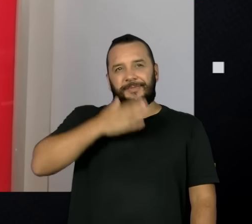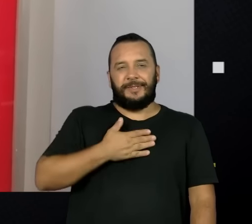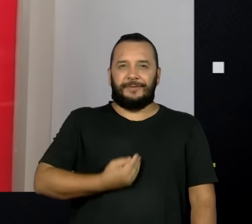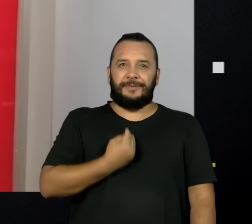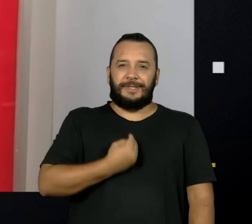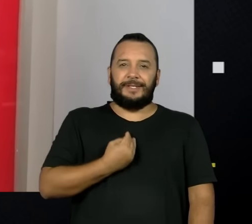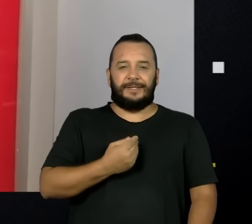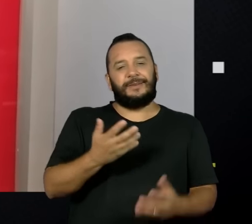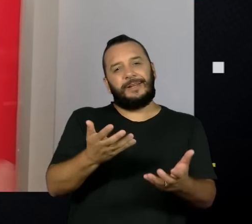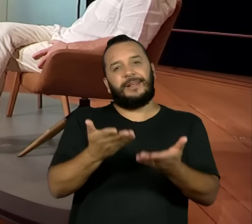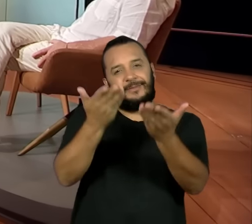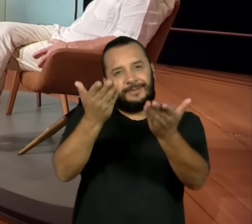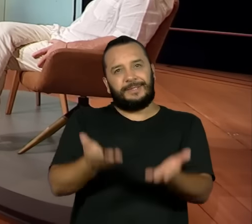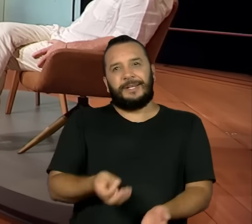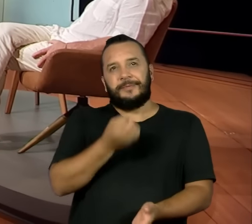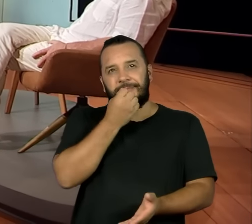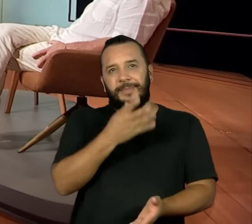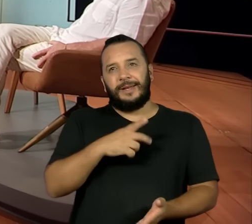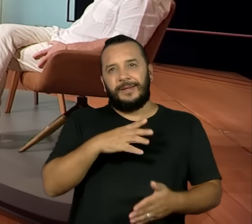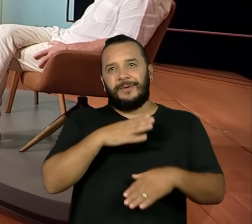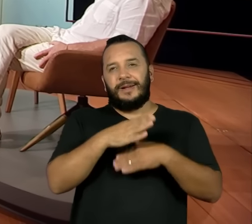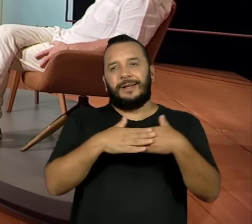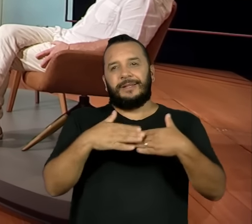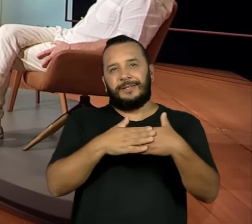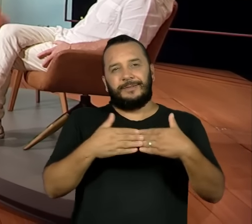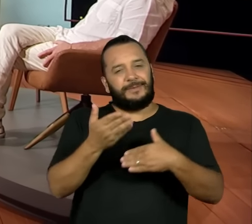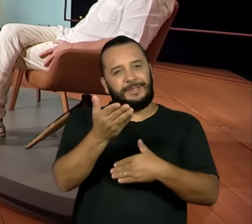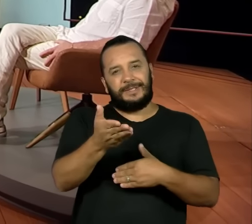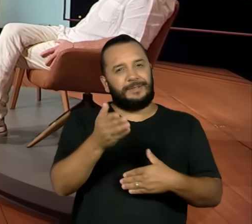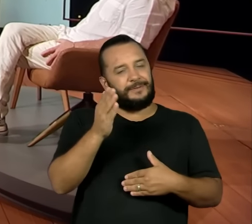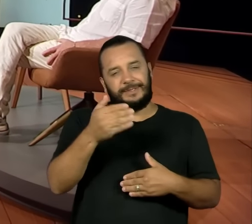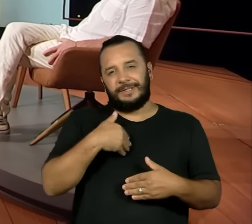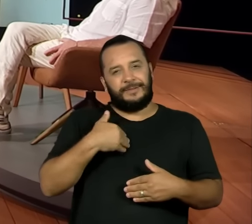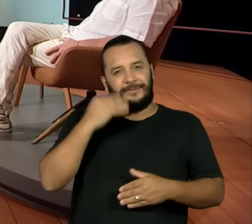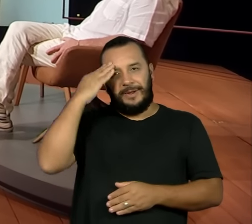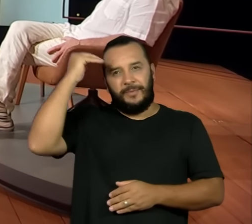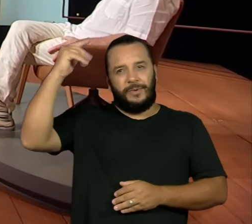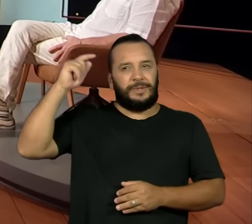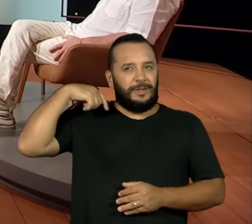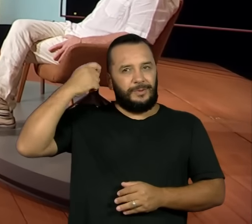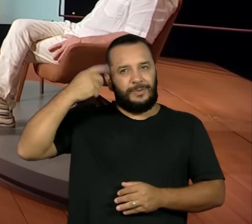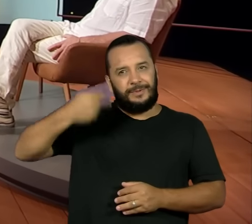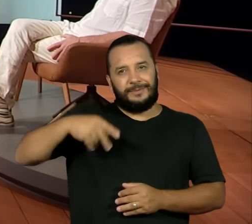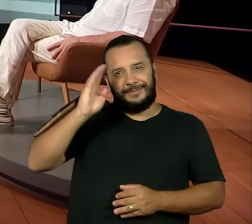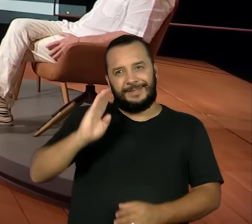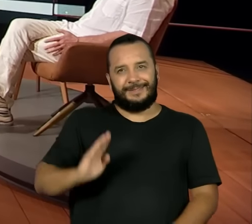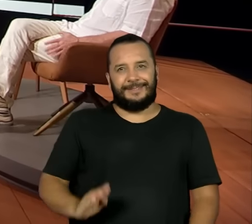bem eu tenho um grande carinho por você e Considero você um dos grandes atores do Brasil